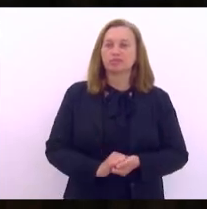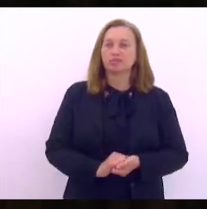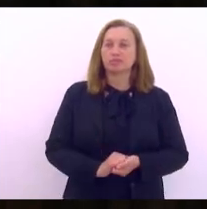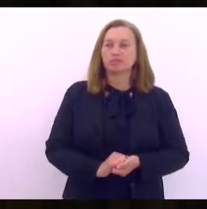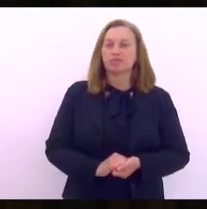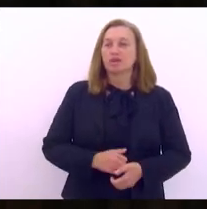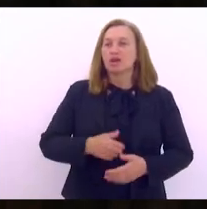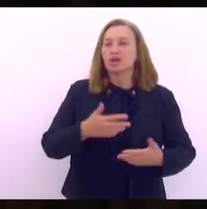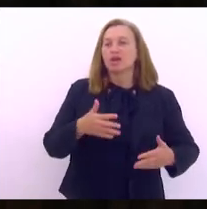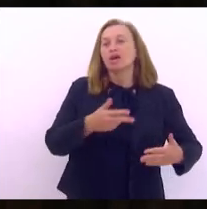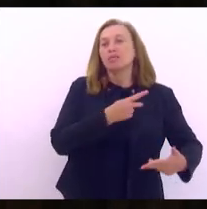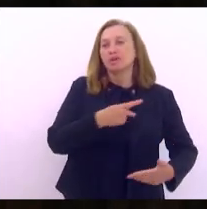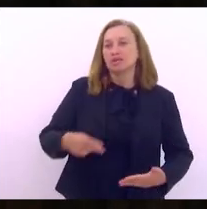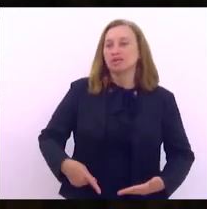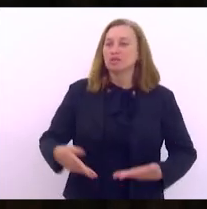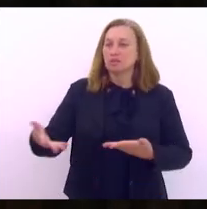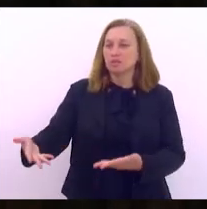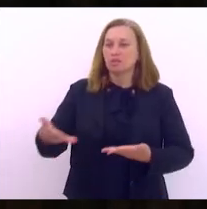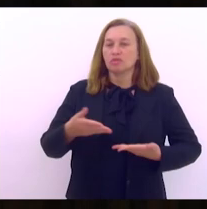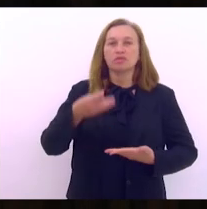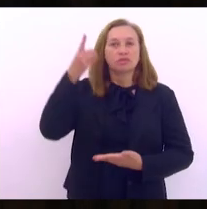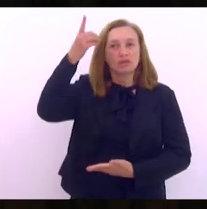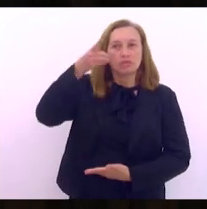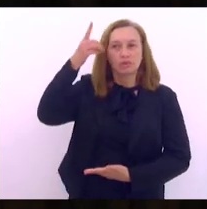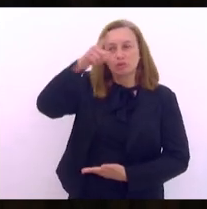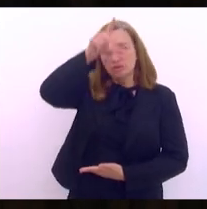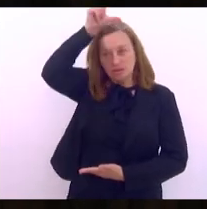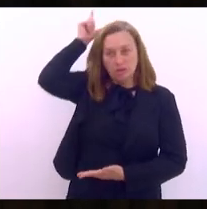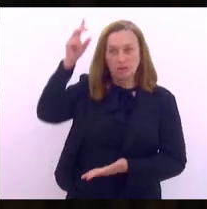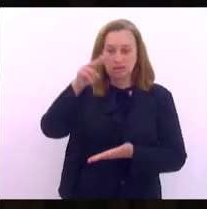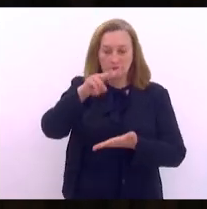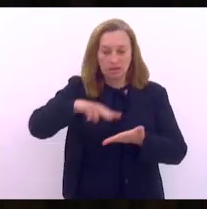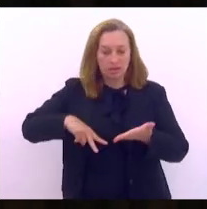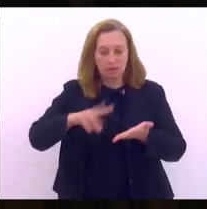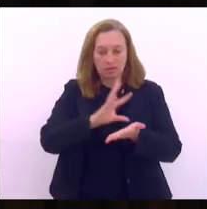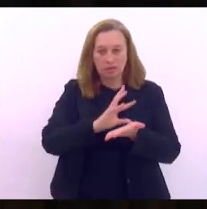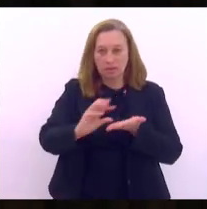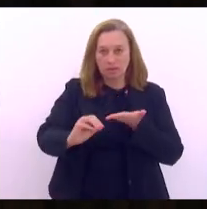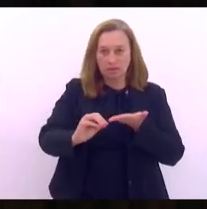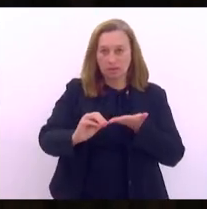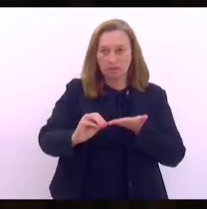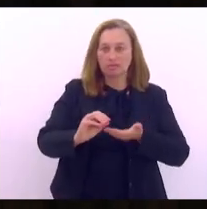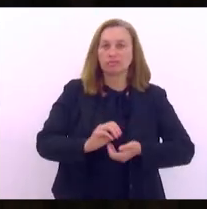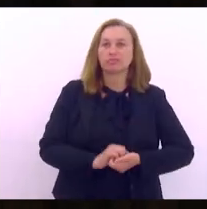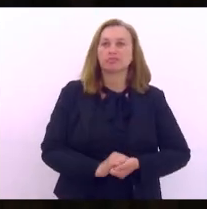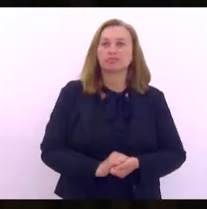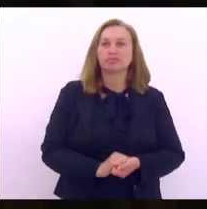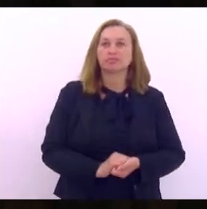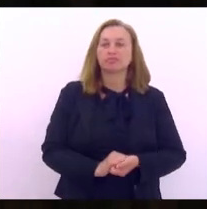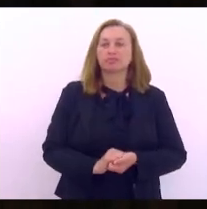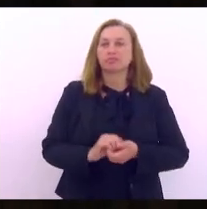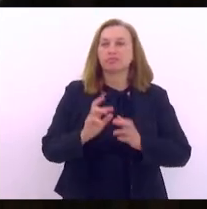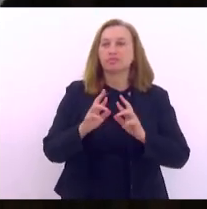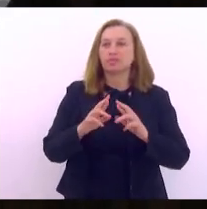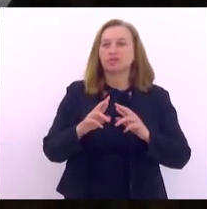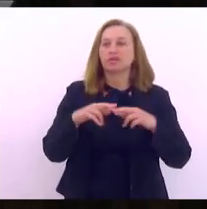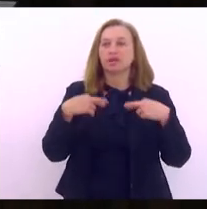A presidência convida o nobre deputado Luiz Paulo para fazer a leitura da ata da sessão